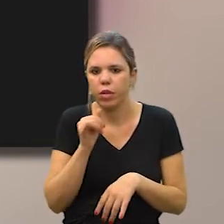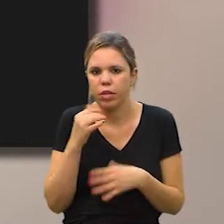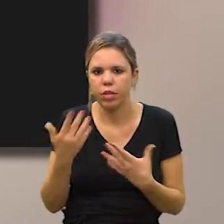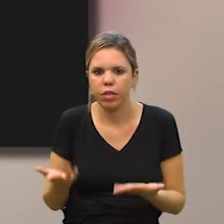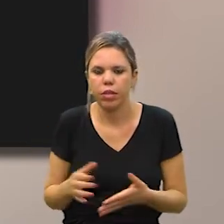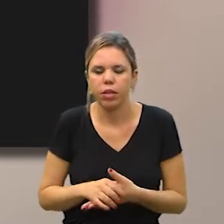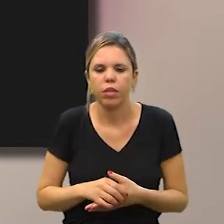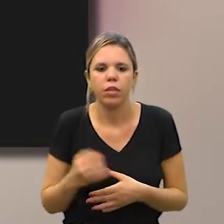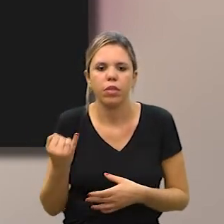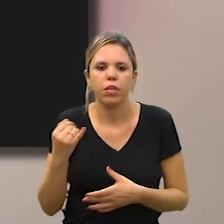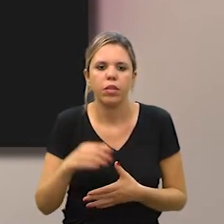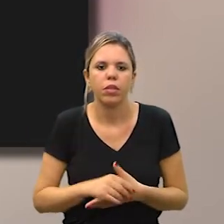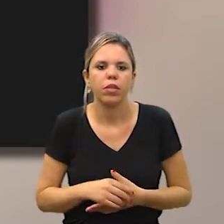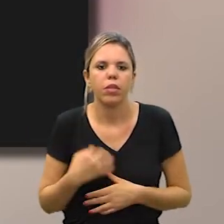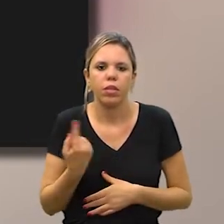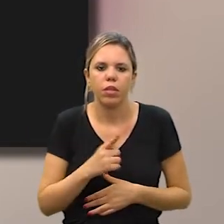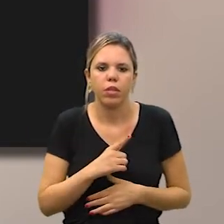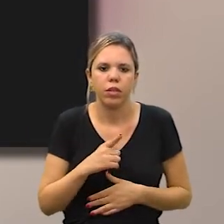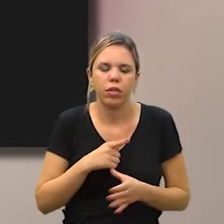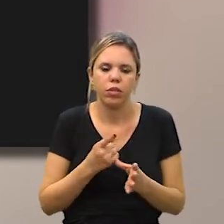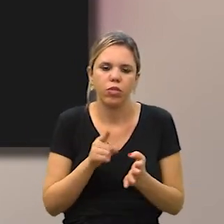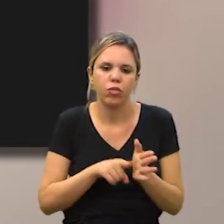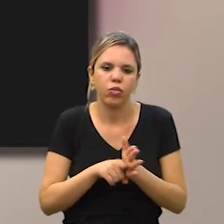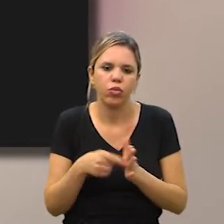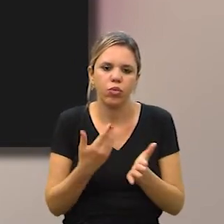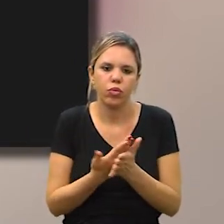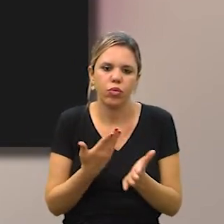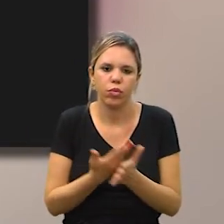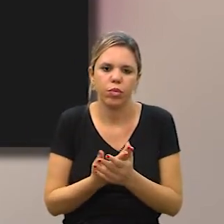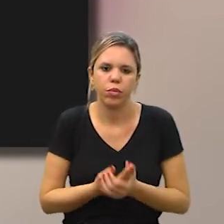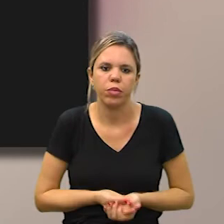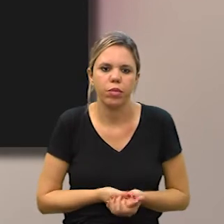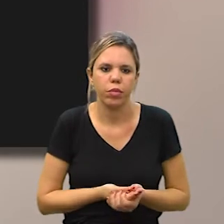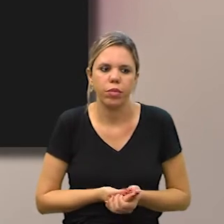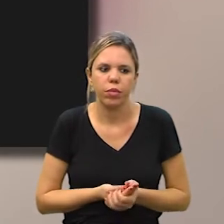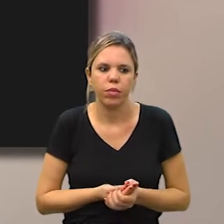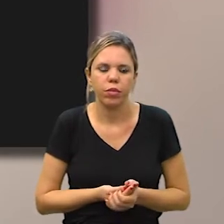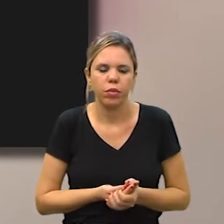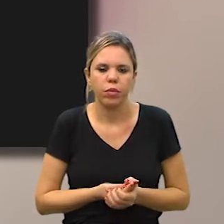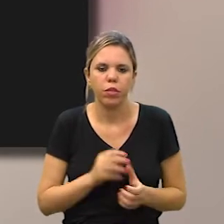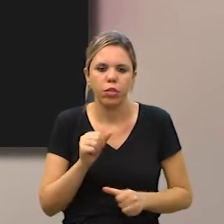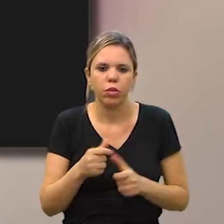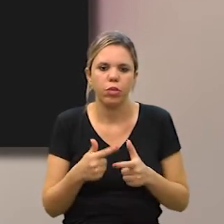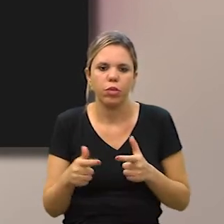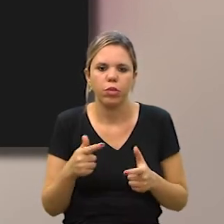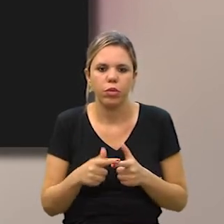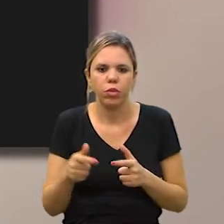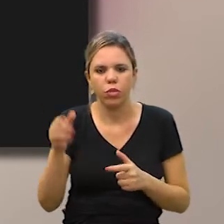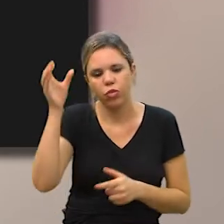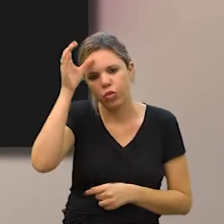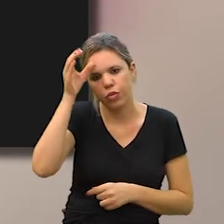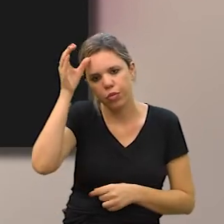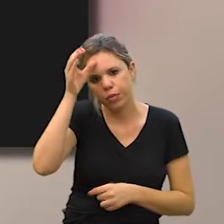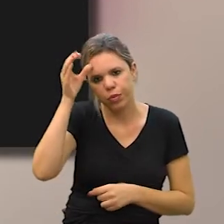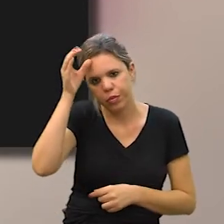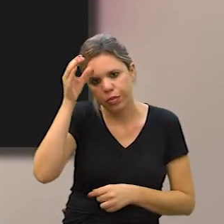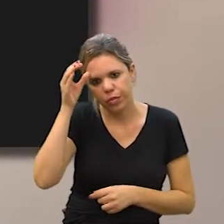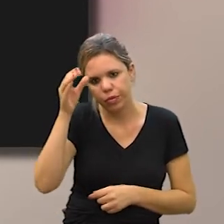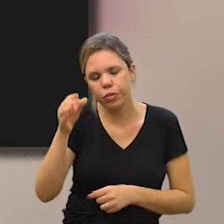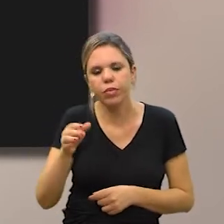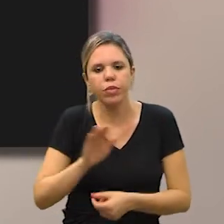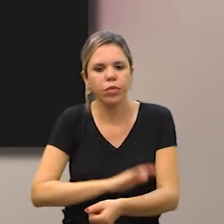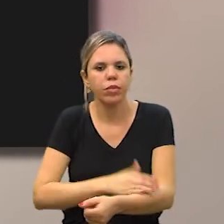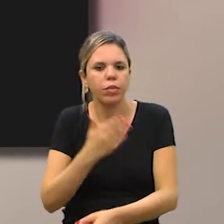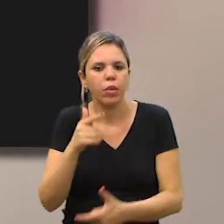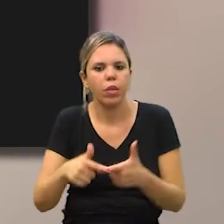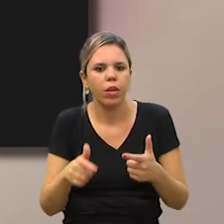exemplo agora uma coisa importante que a gente tem estudado e detectado é alterações da cognição relacionadas à